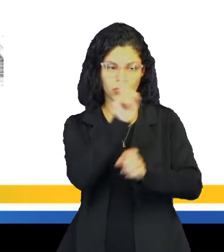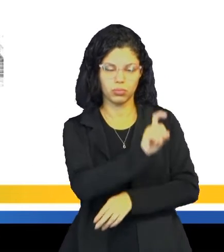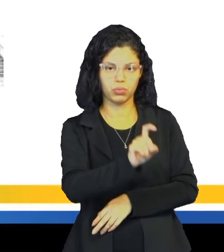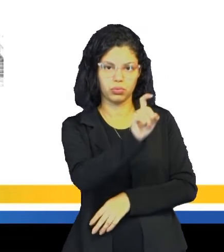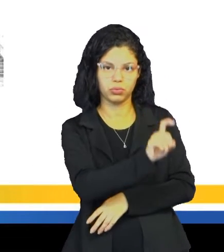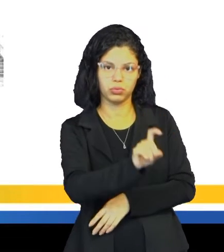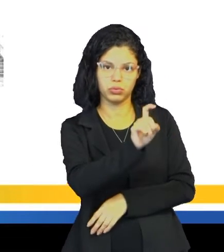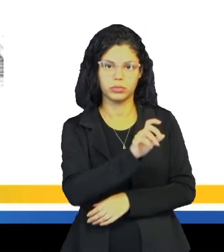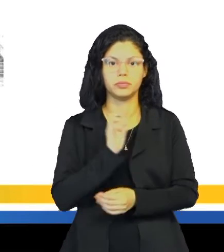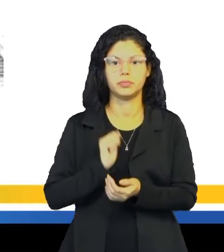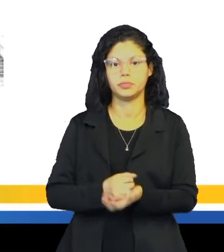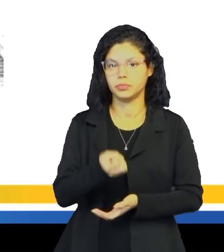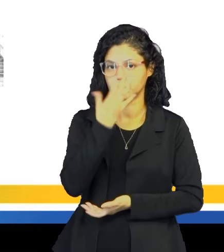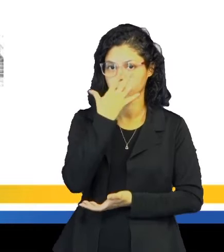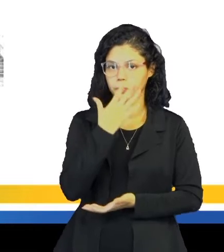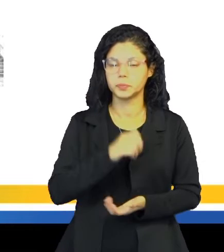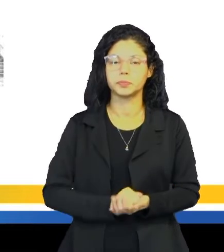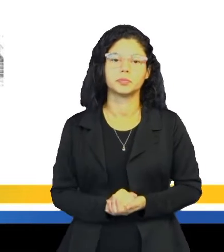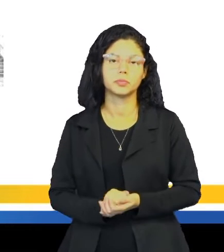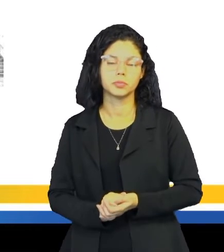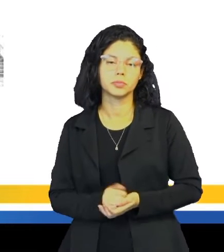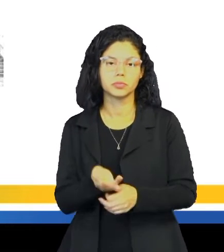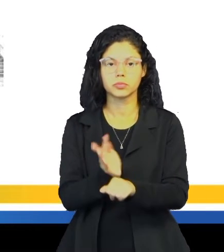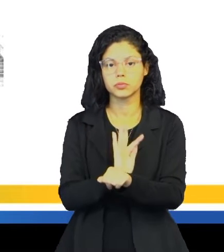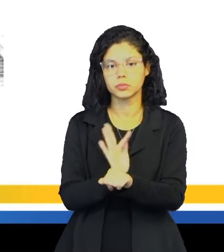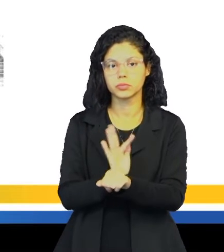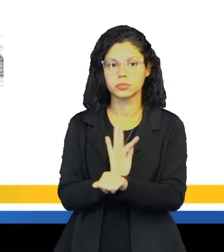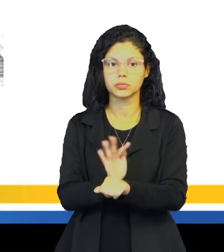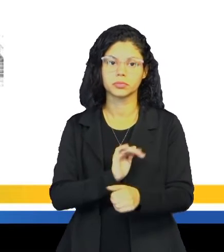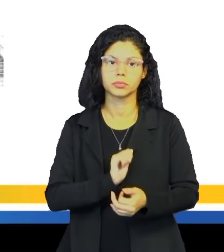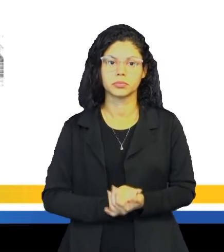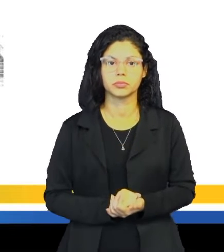né, fotografias, filmes.